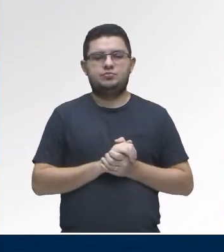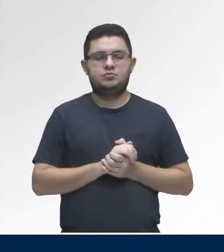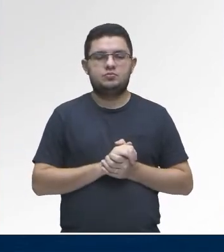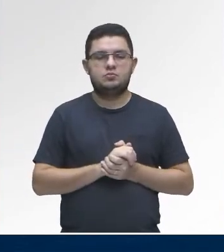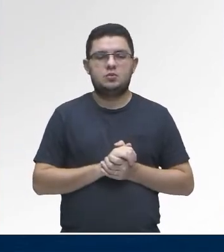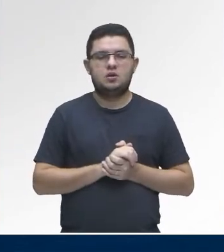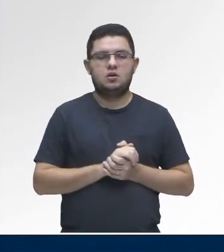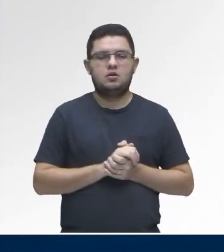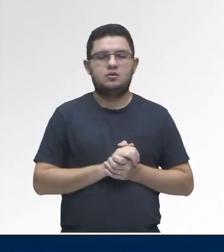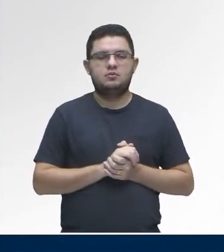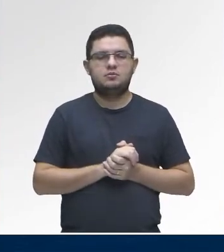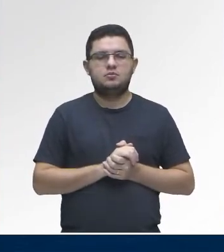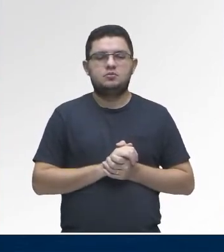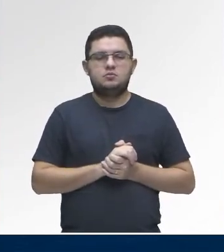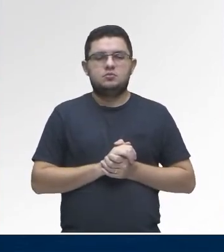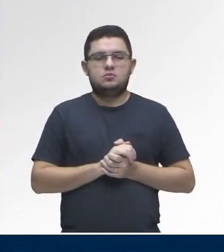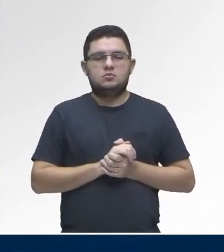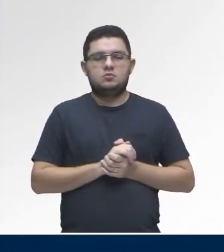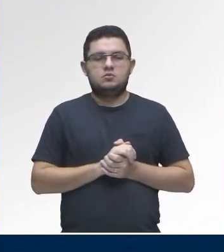igual a 2x.